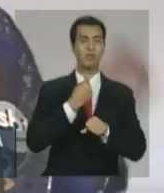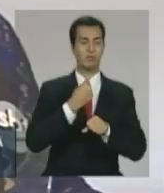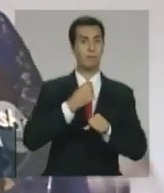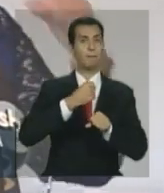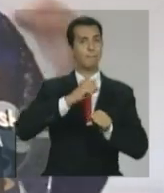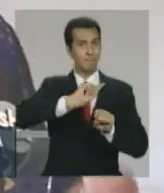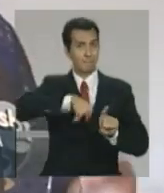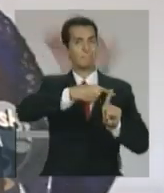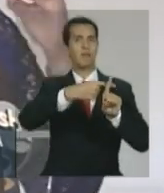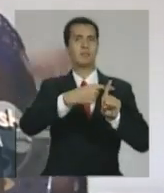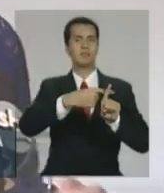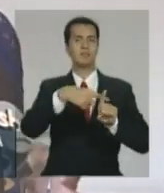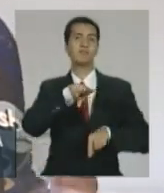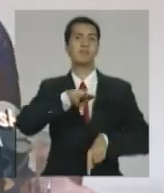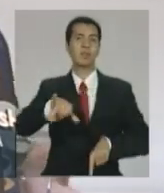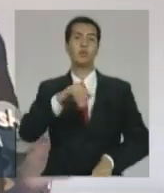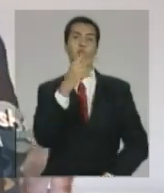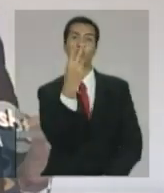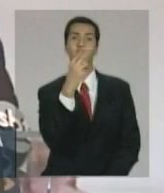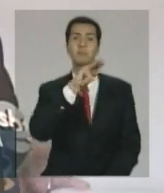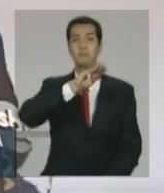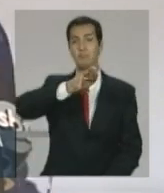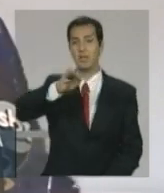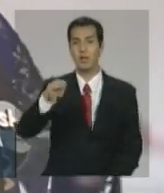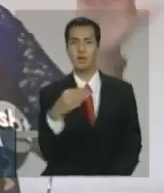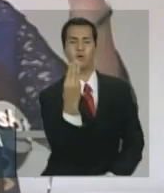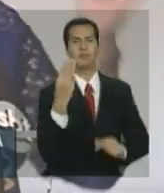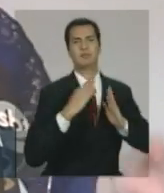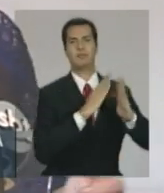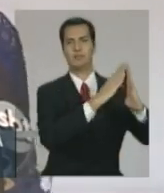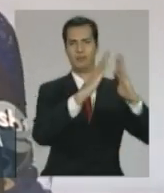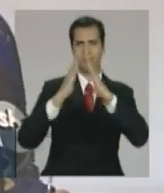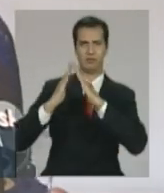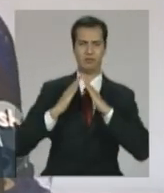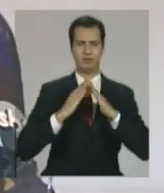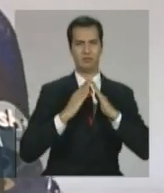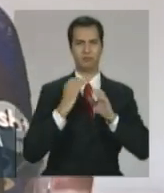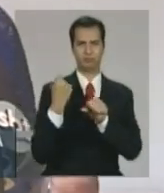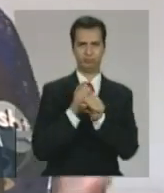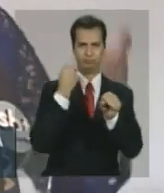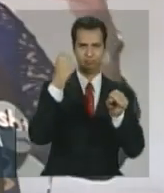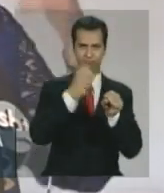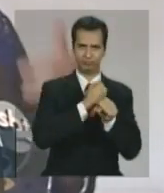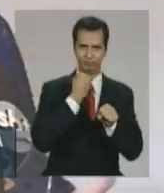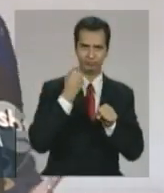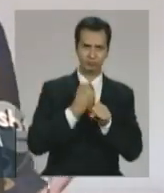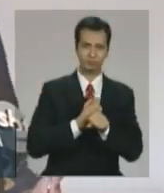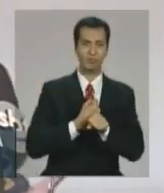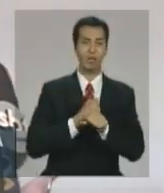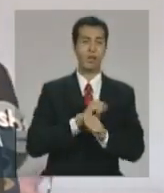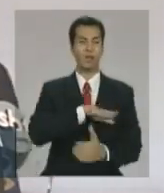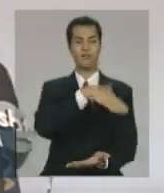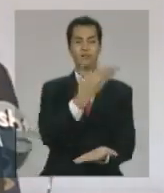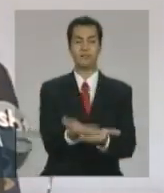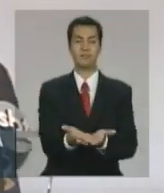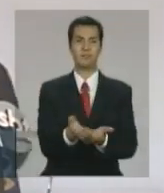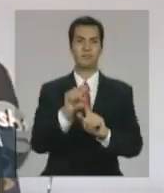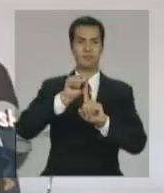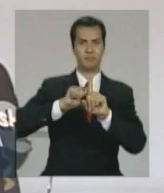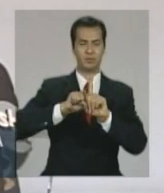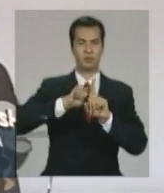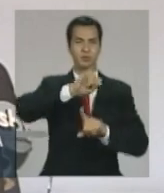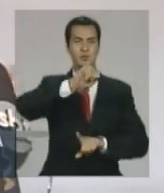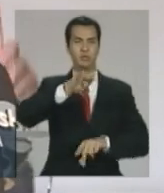fazer 2 milhões de moradias. Tá? Quando chegar em junho, nós vamos fazer uma avaliação e